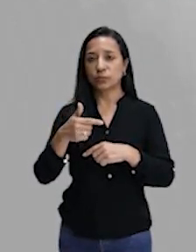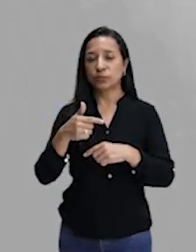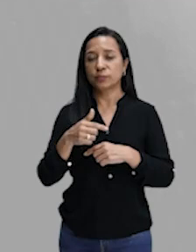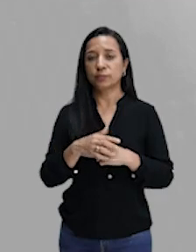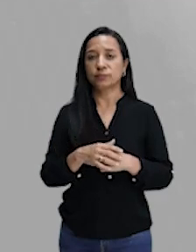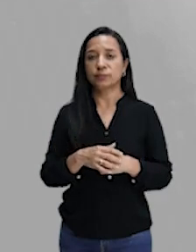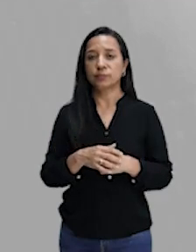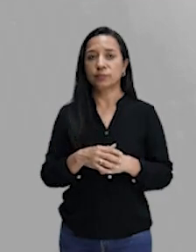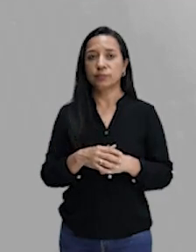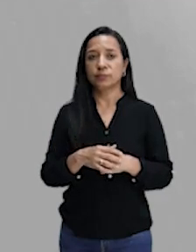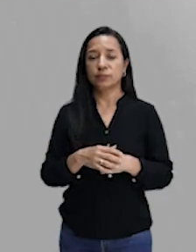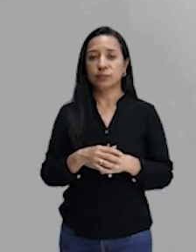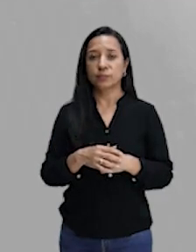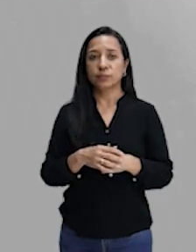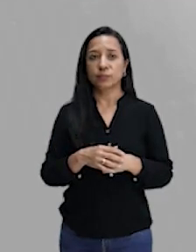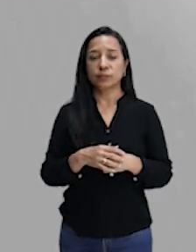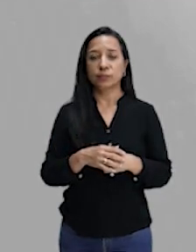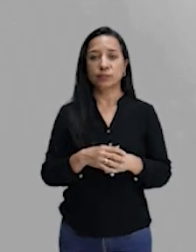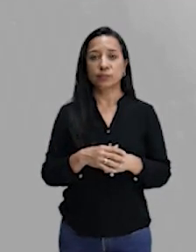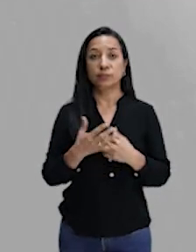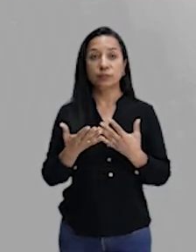12 inteiro viu